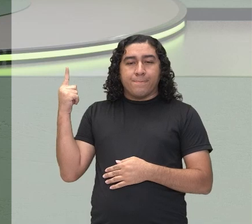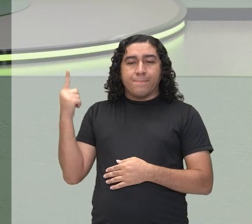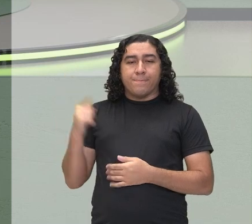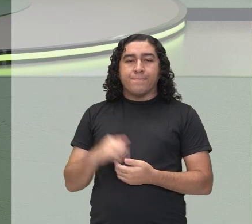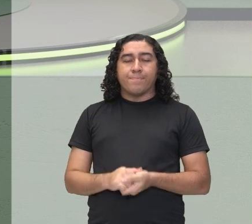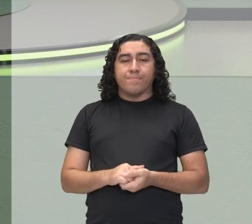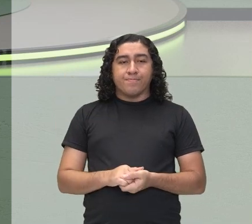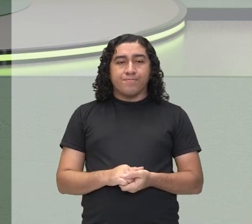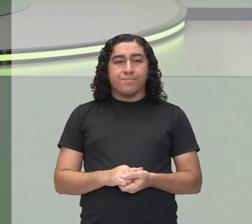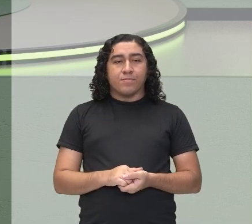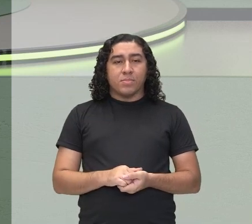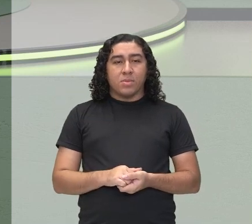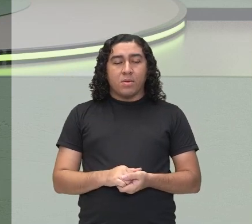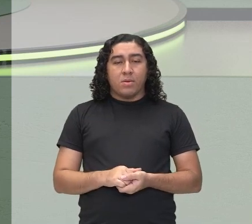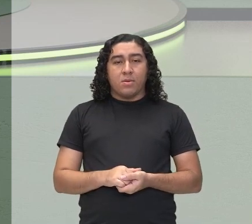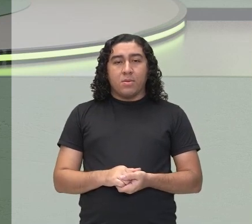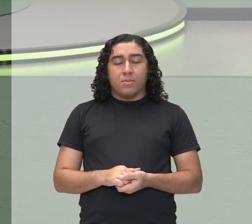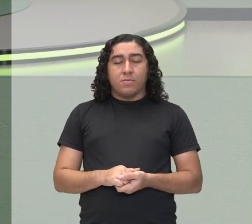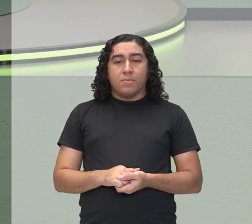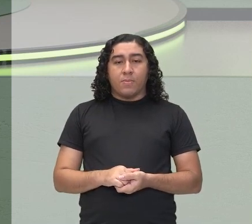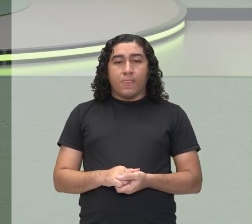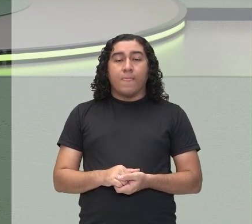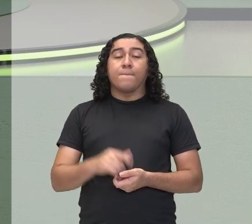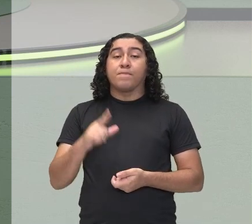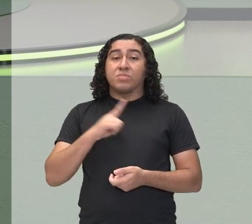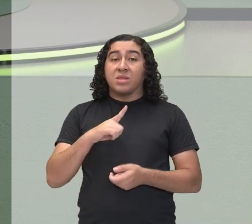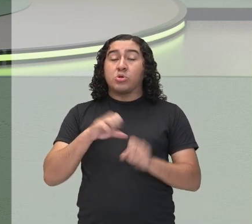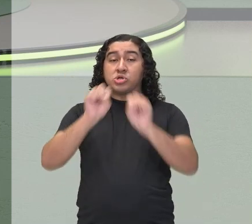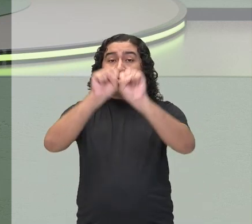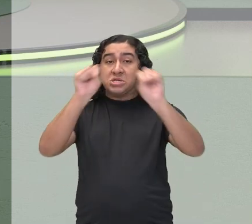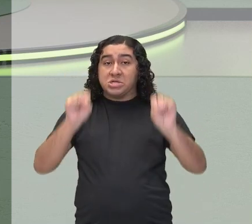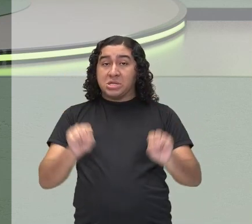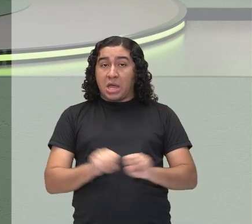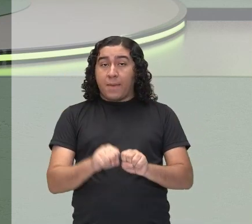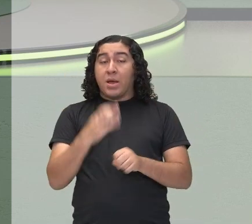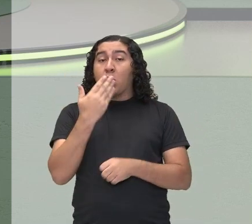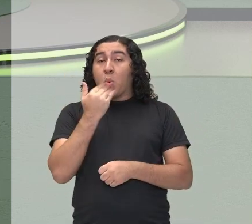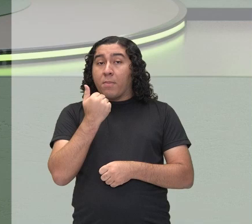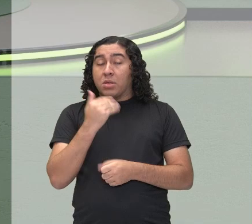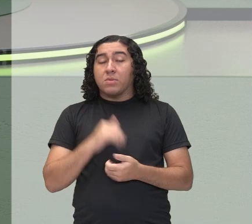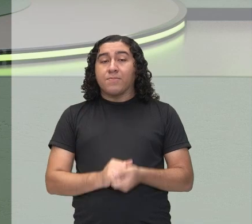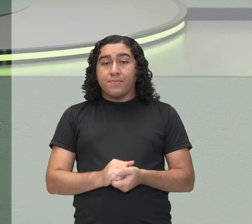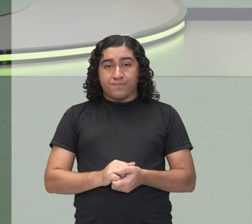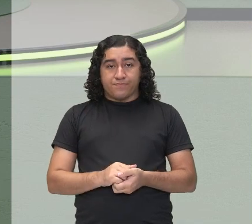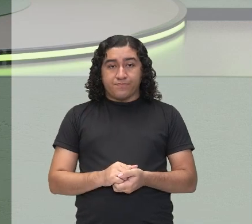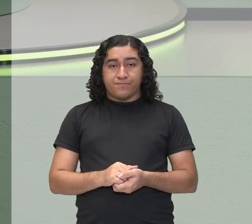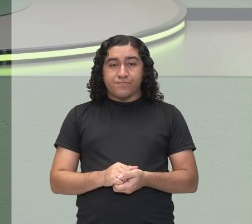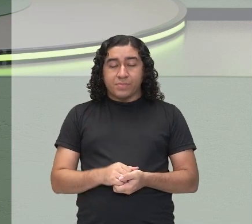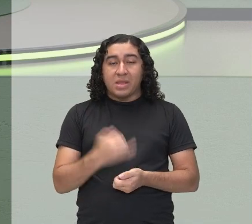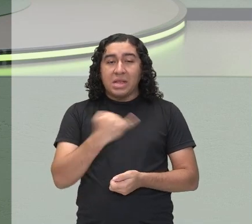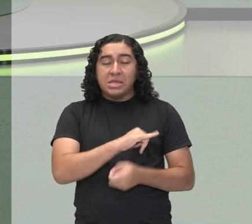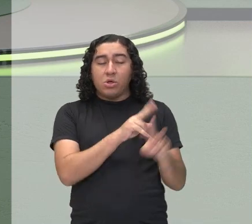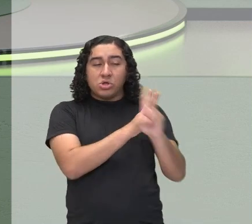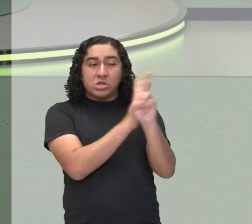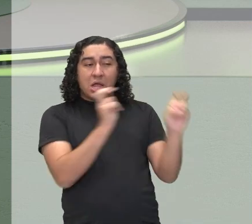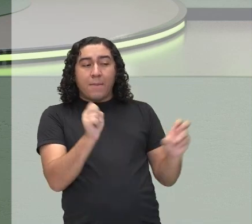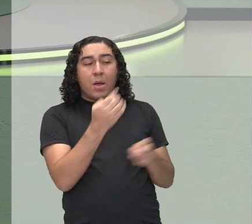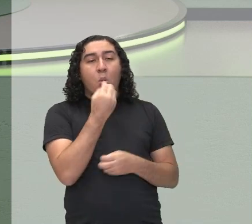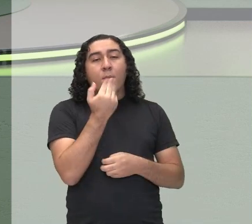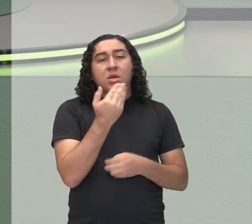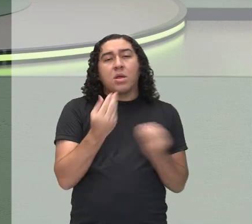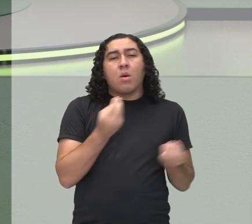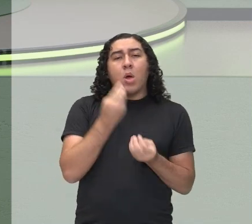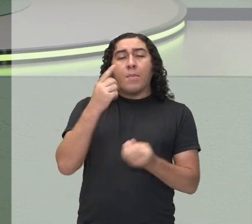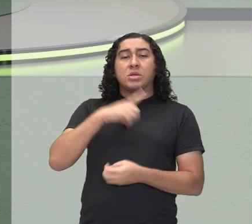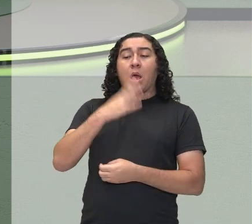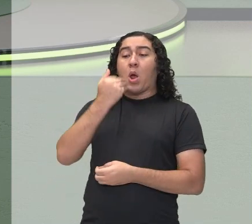observar o sistema digestório. Já que a gente está falando sobre alimento, a gente precisa entender como é que ele entra no meu corpo